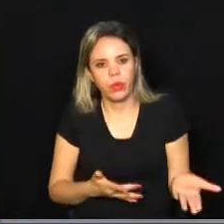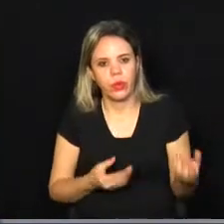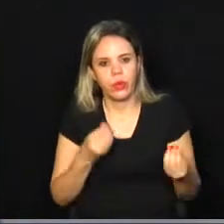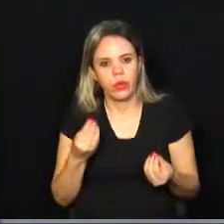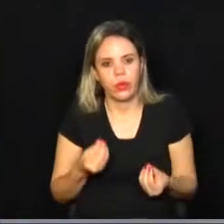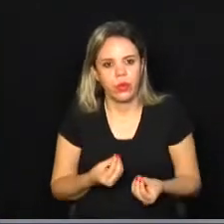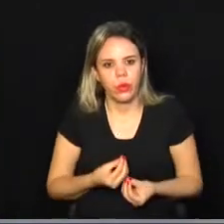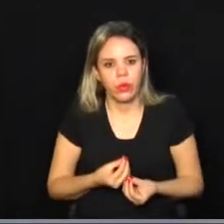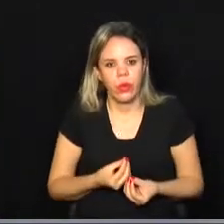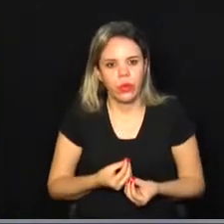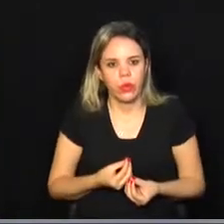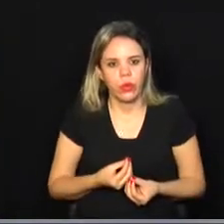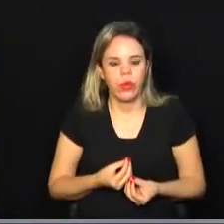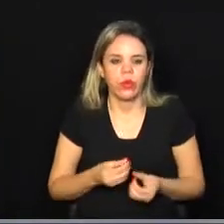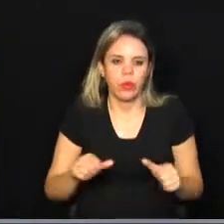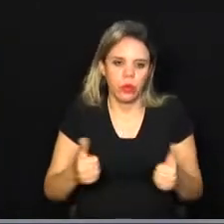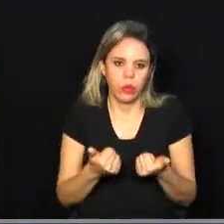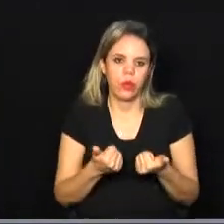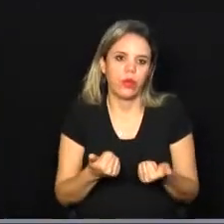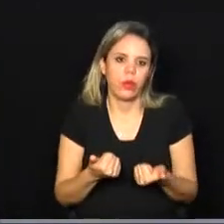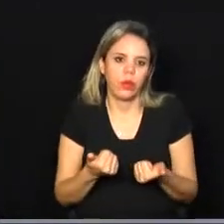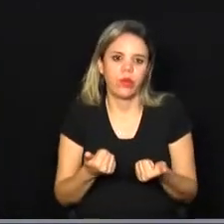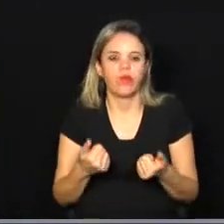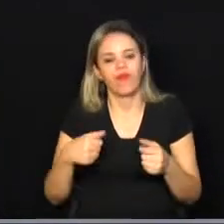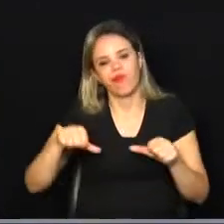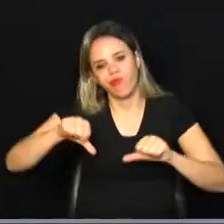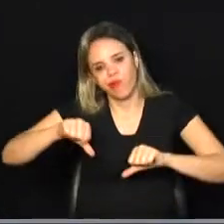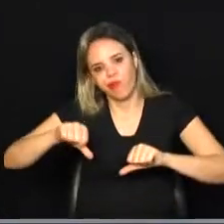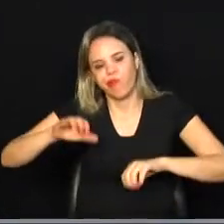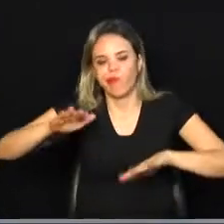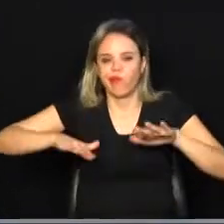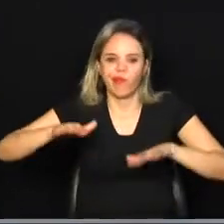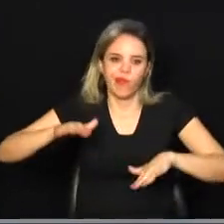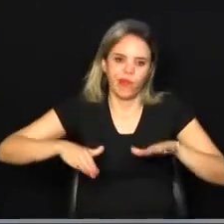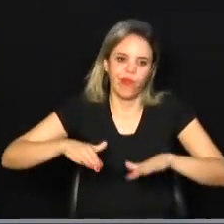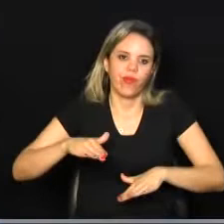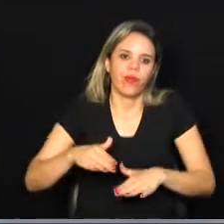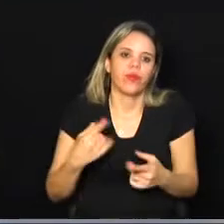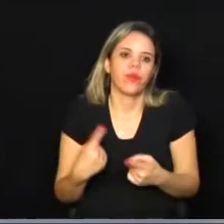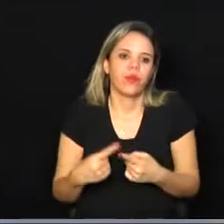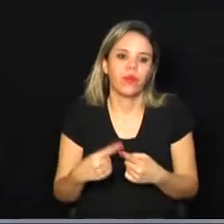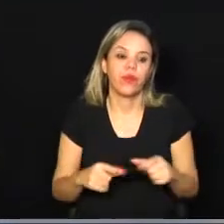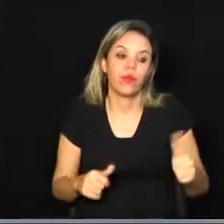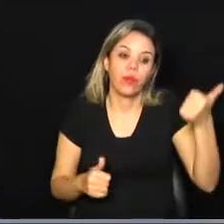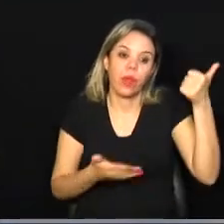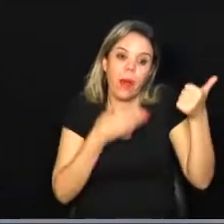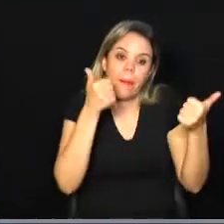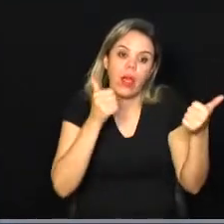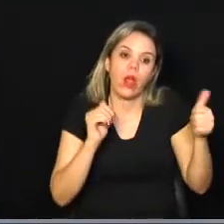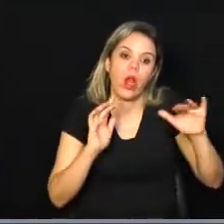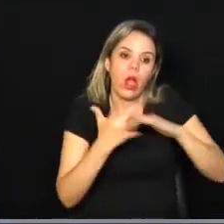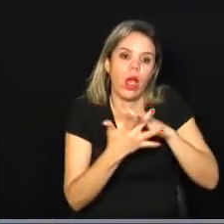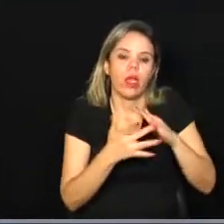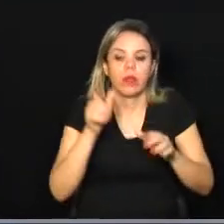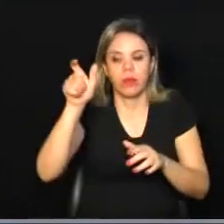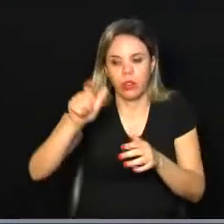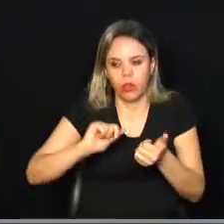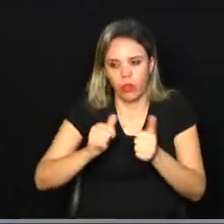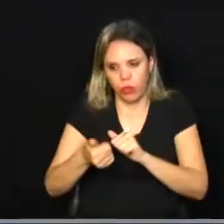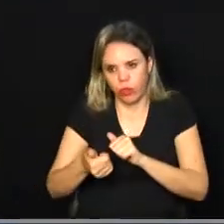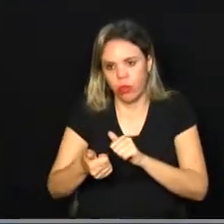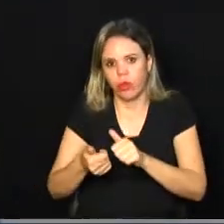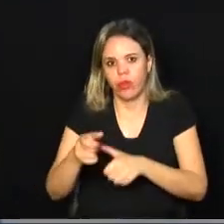com um ponto muito positivo e um ponto também bem negativo. O ponto positivo da rede social é que o atleta ele acaba